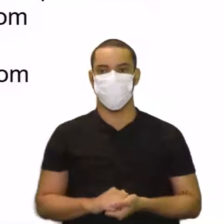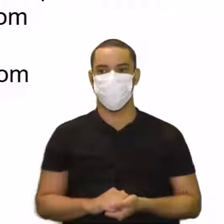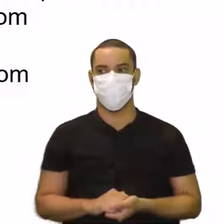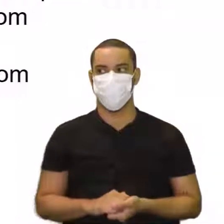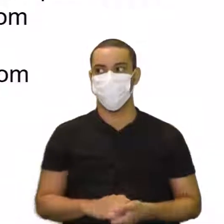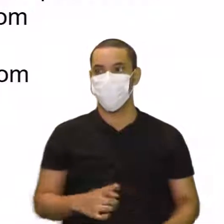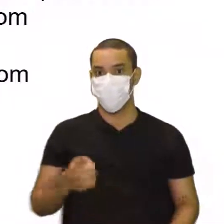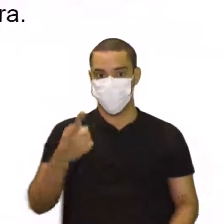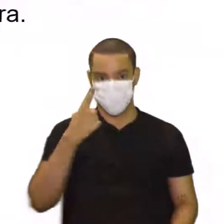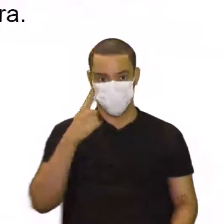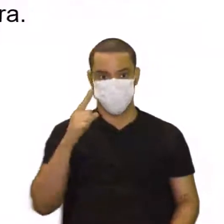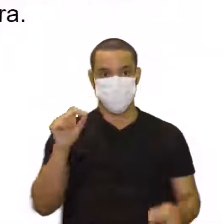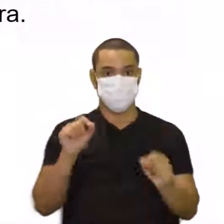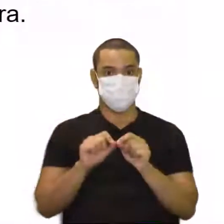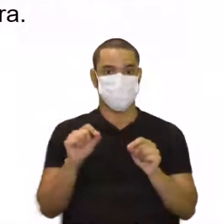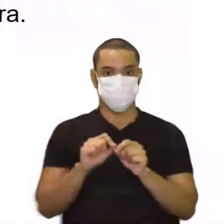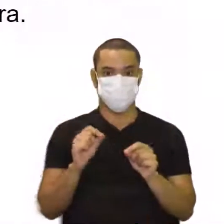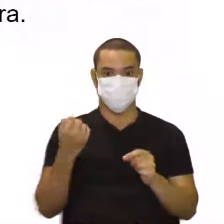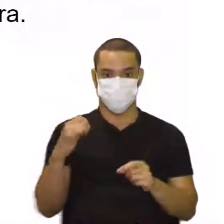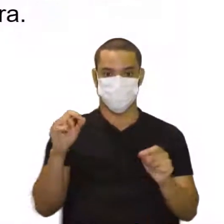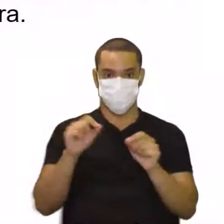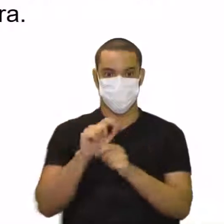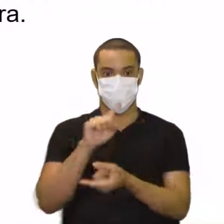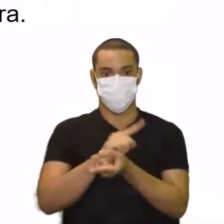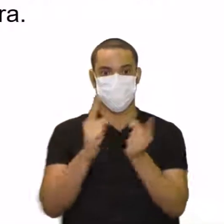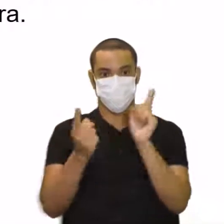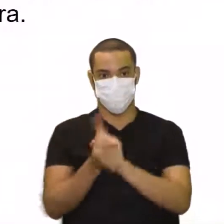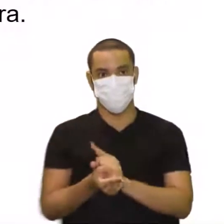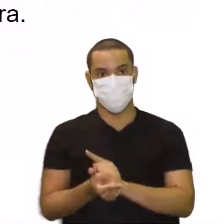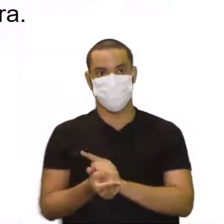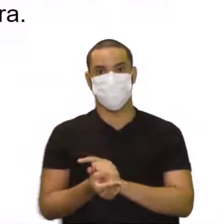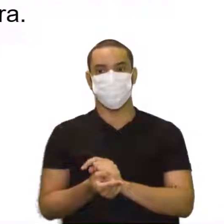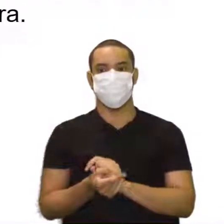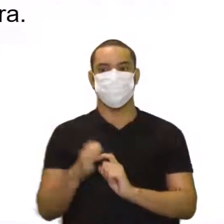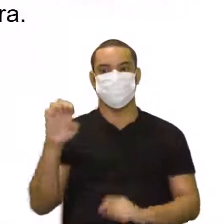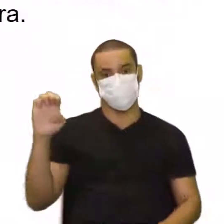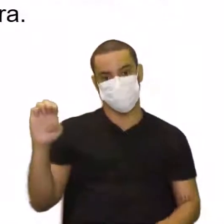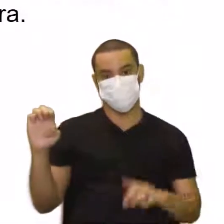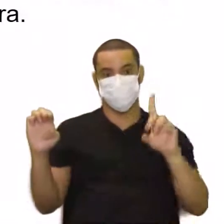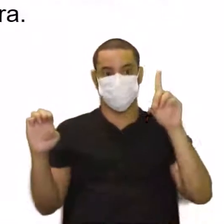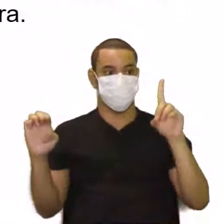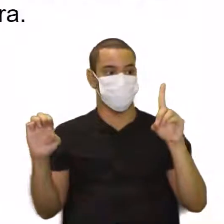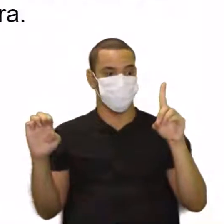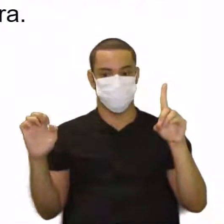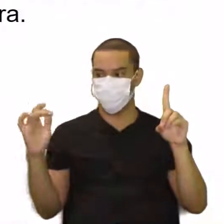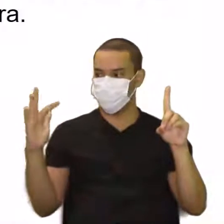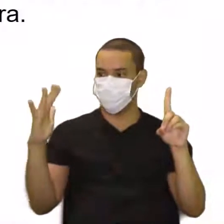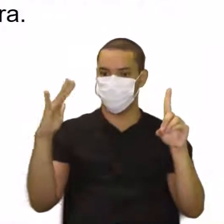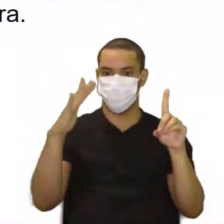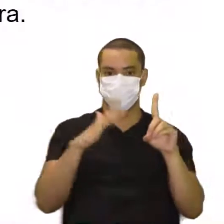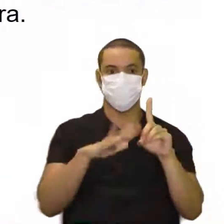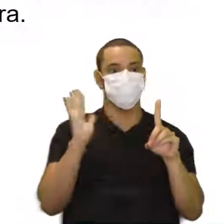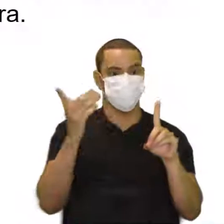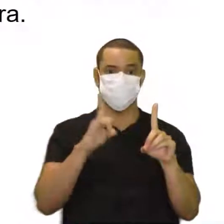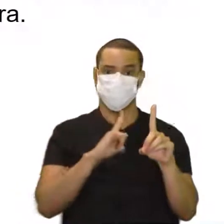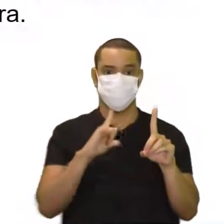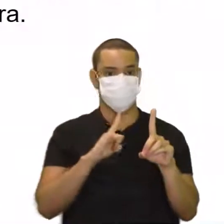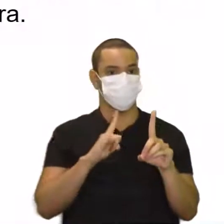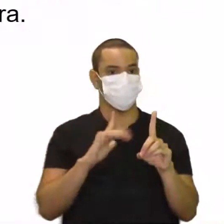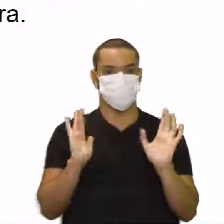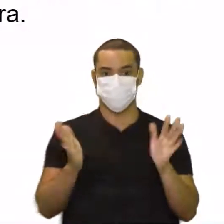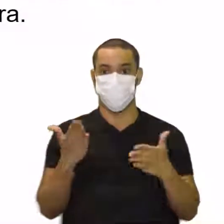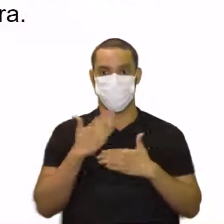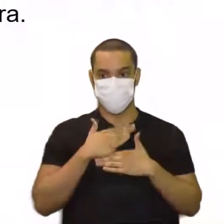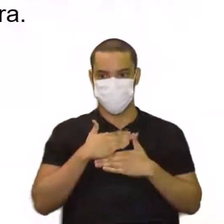só, aí se eu mover isso para a esquerda, aqui, ó, ele já tá um para a esquerda aqui, minha